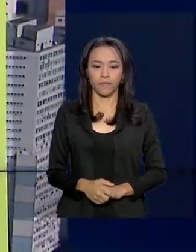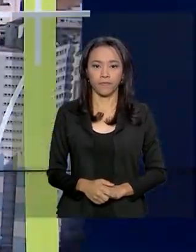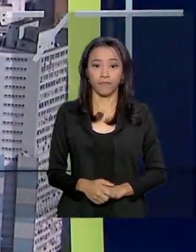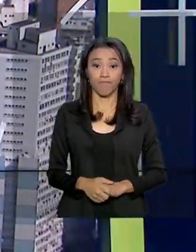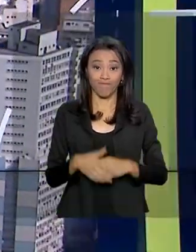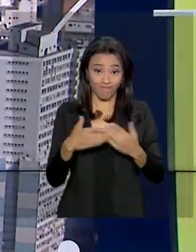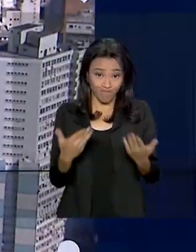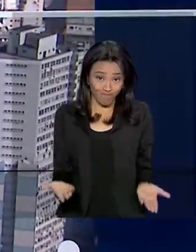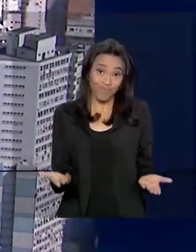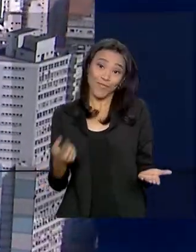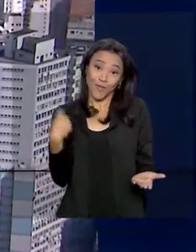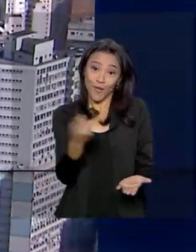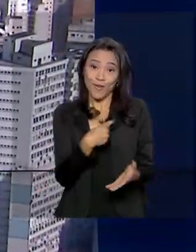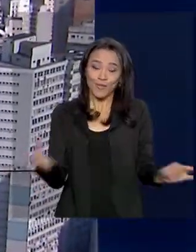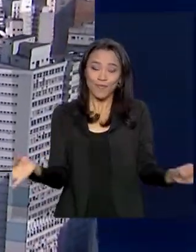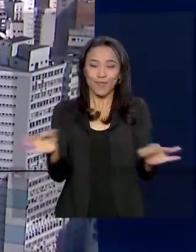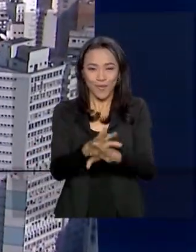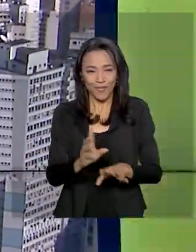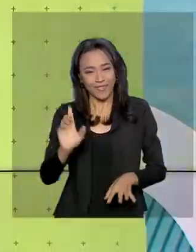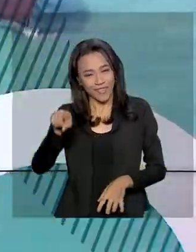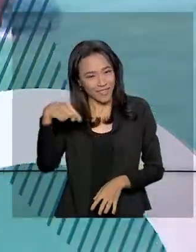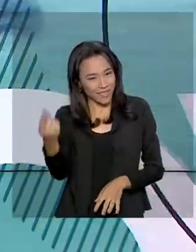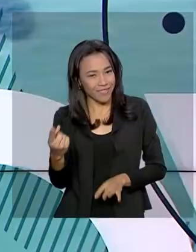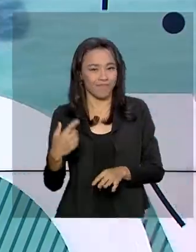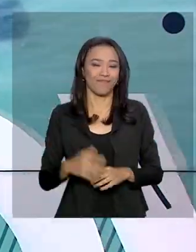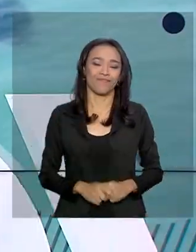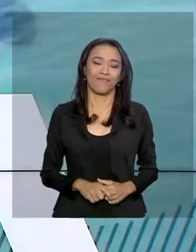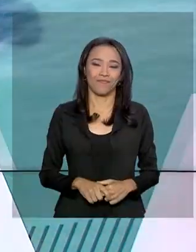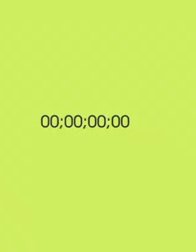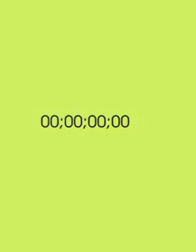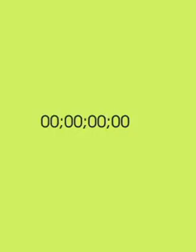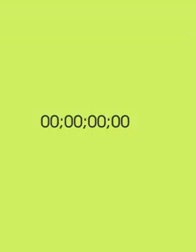O Governo Agora fica por aqui. Até a próxima edição.